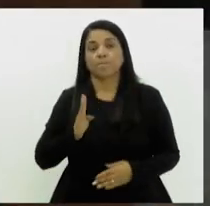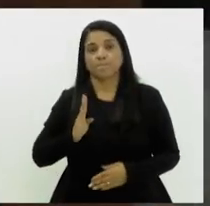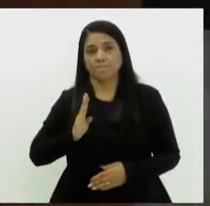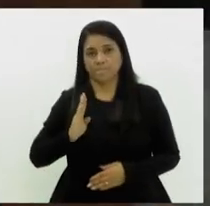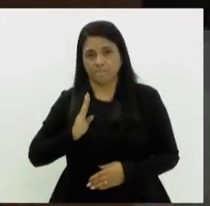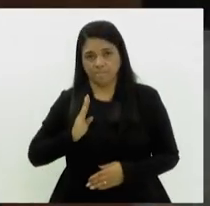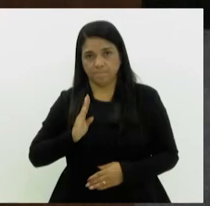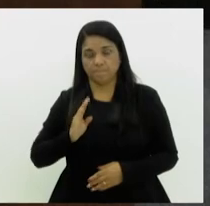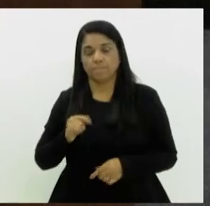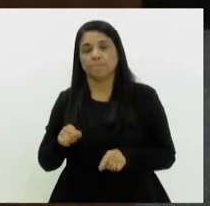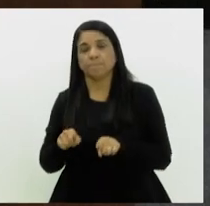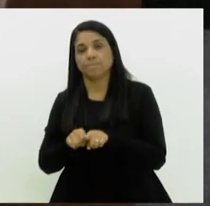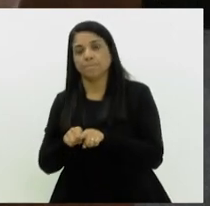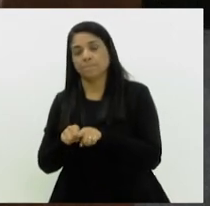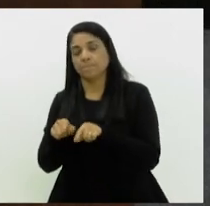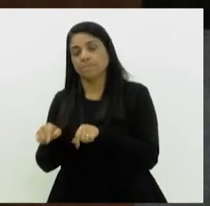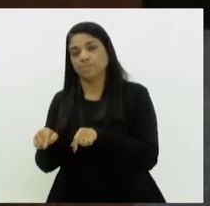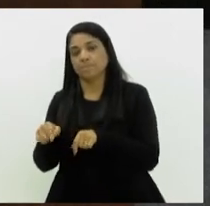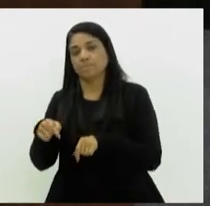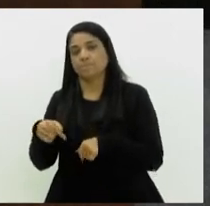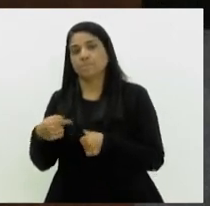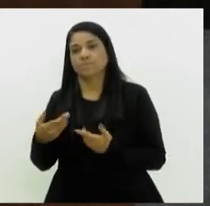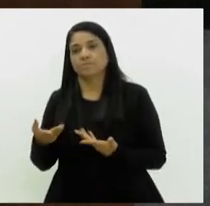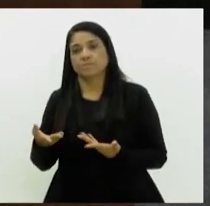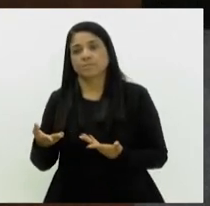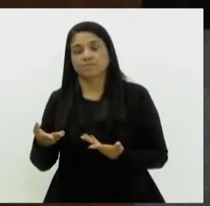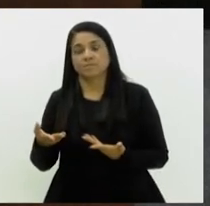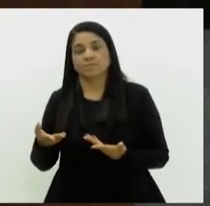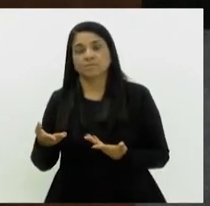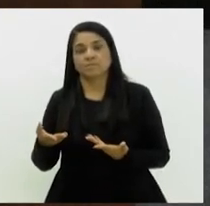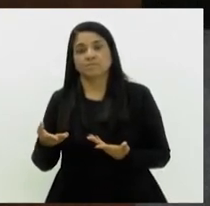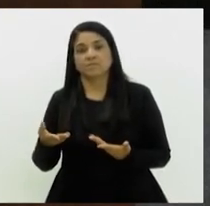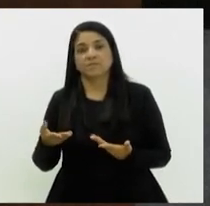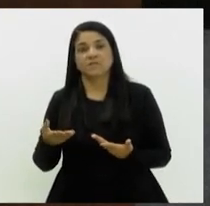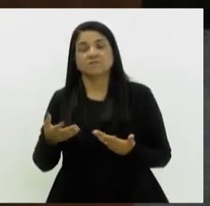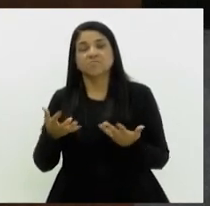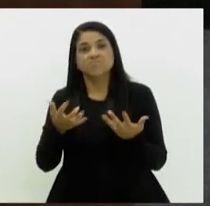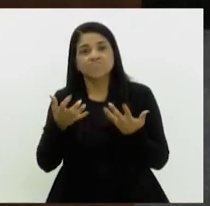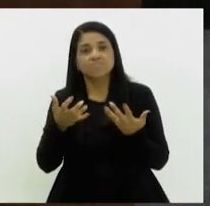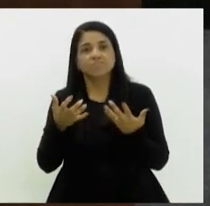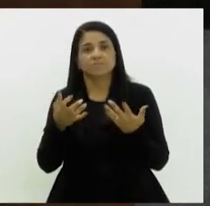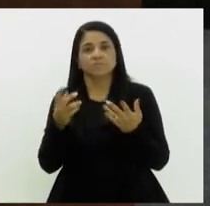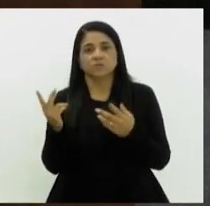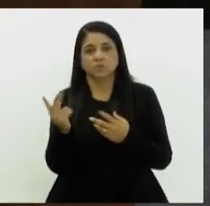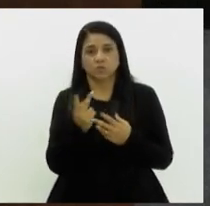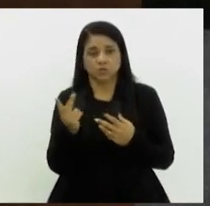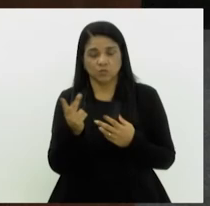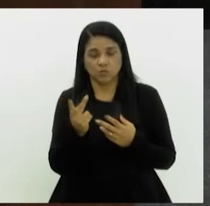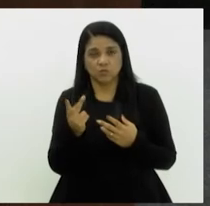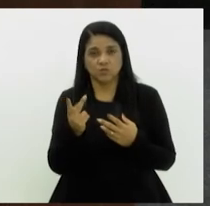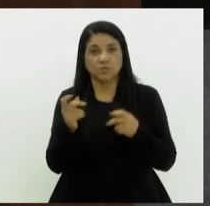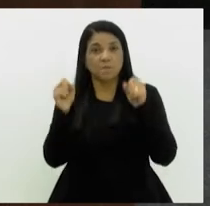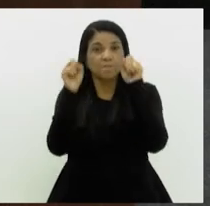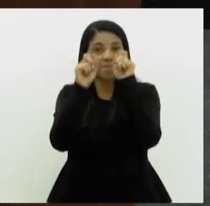os dois estados vivessem em paz, como é o desejo que temos